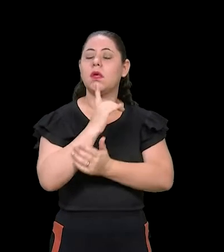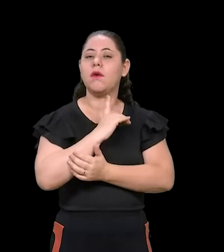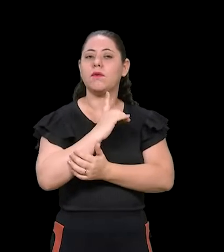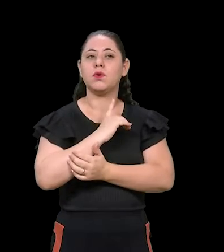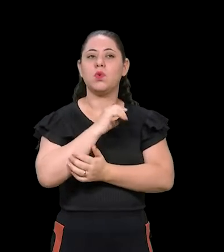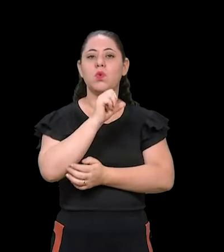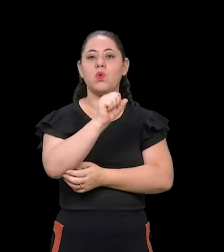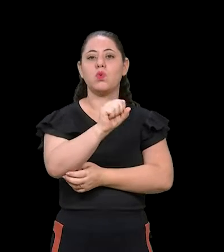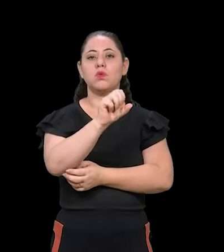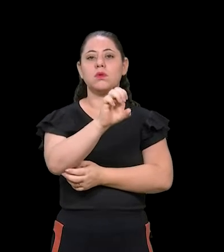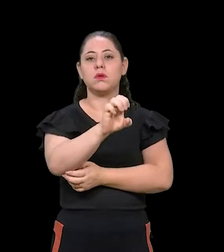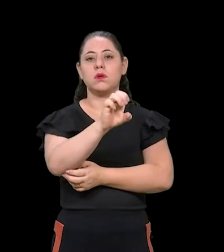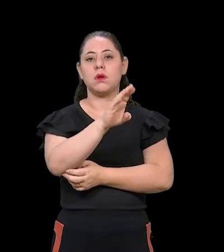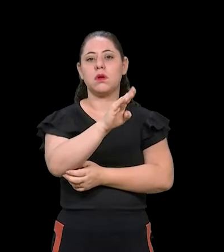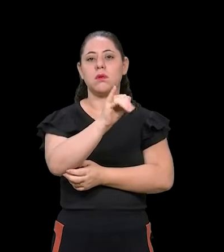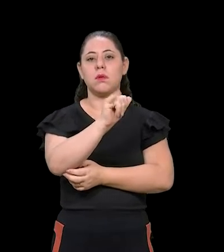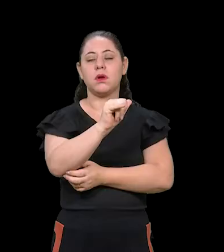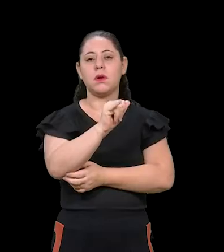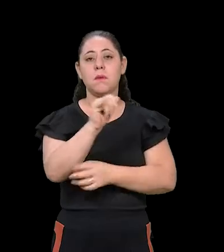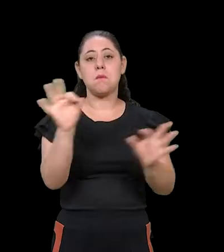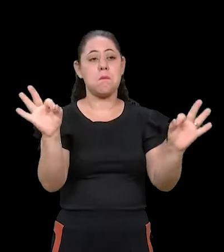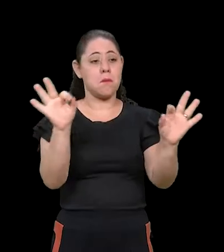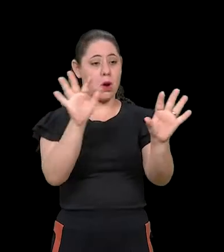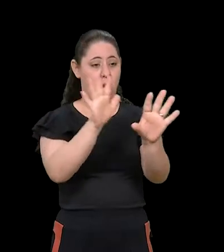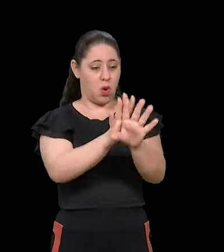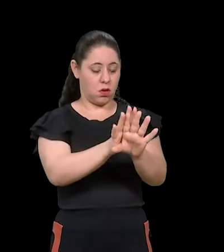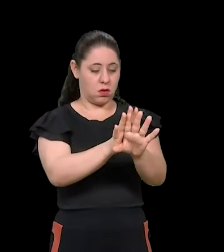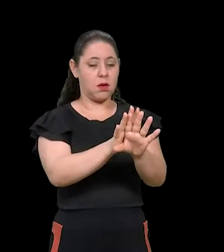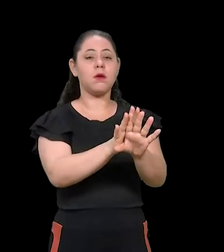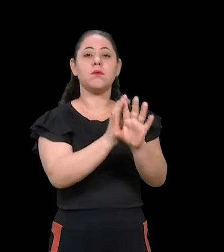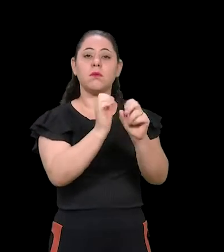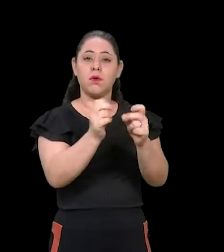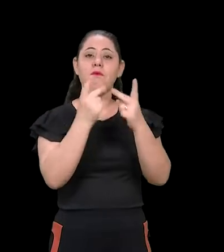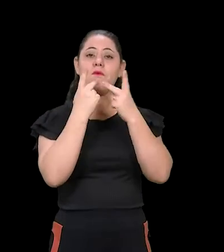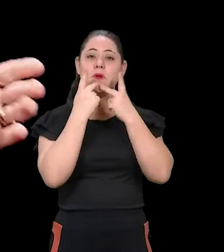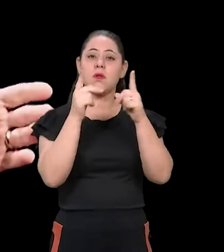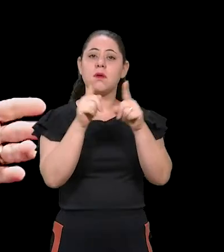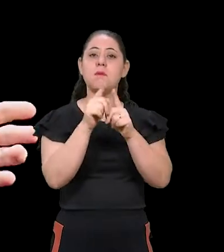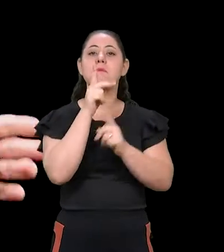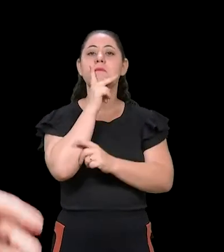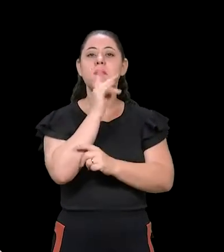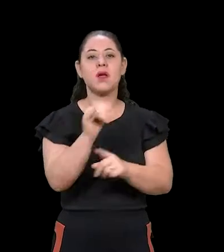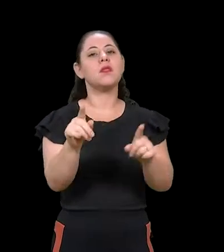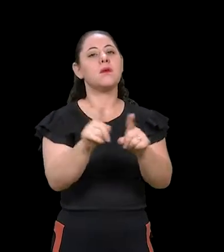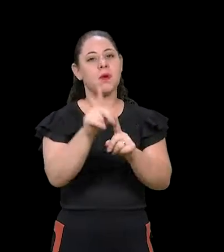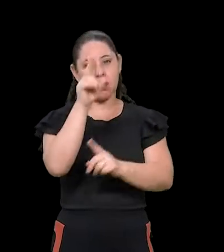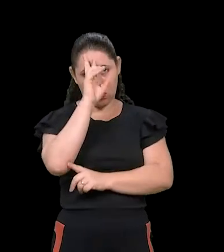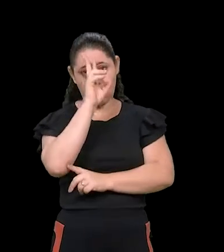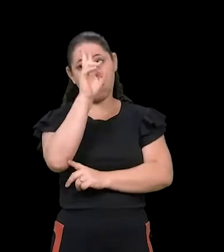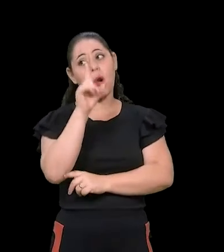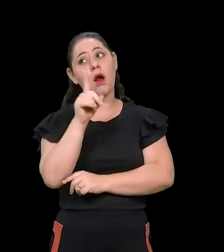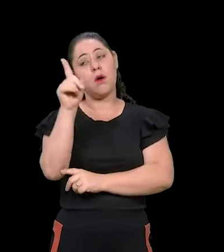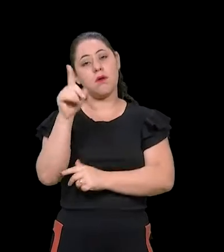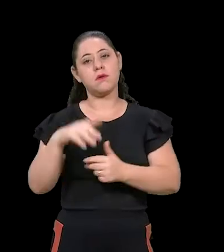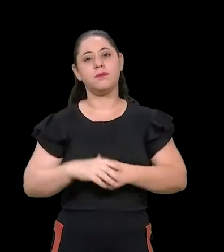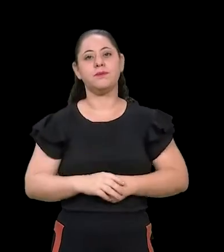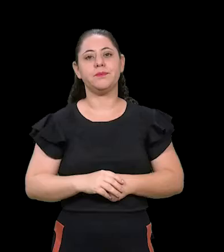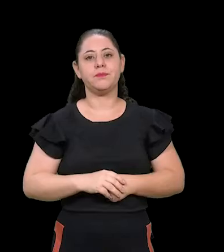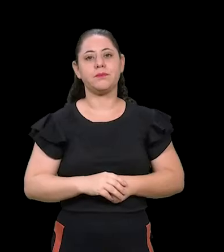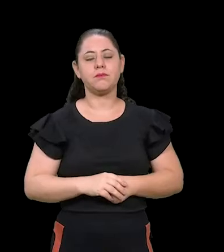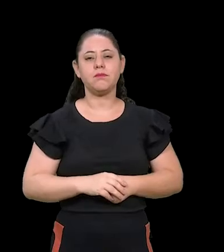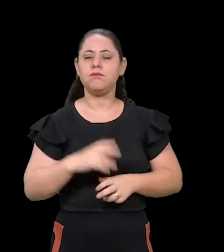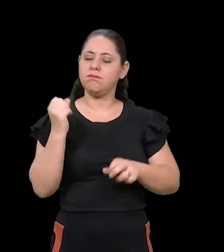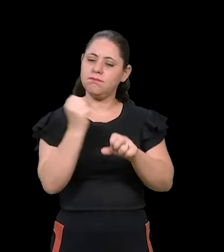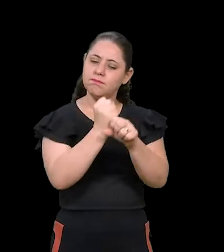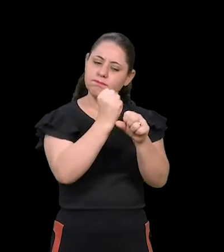peguei um Sebrae pronto, né? Lá no passado era um Sebrae que você pode falar um pouquinho também, porque seu pai também foi diretor